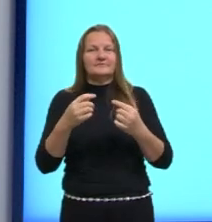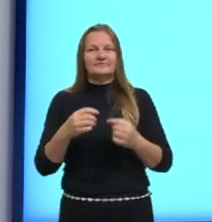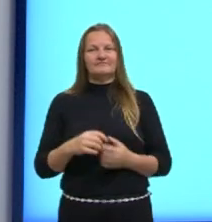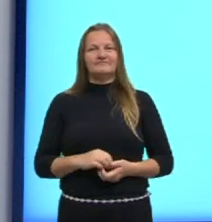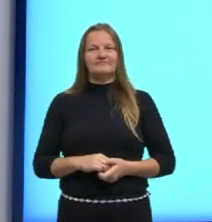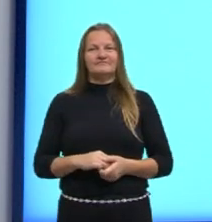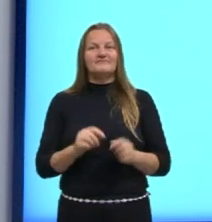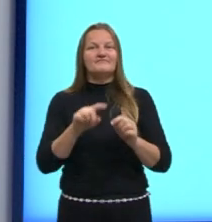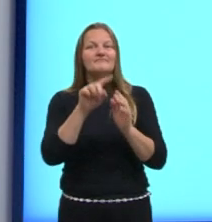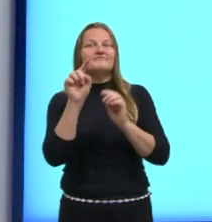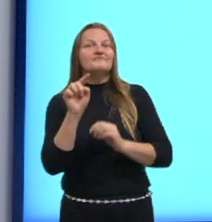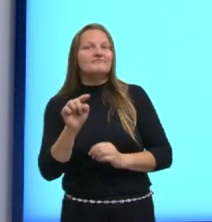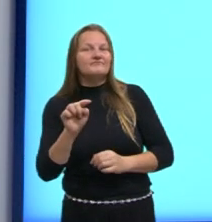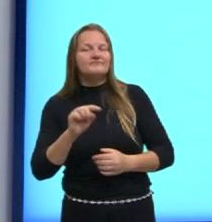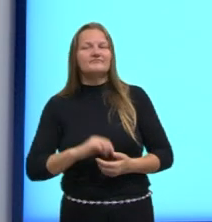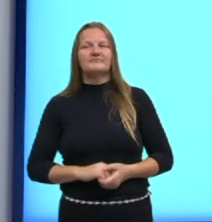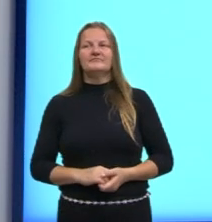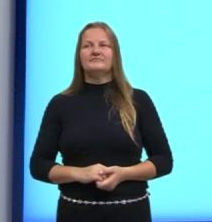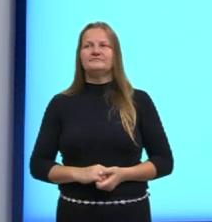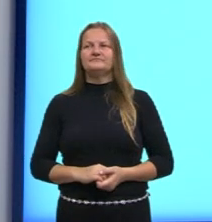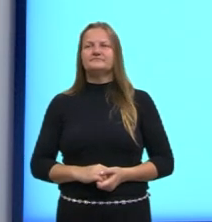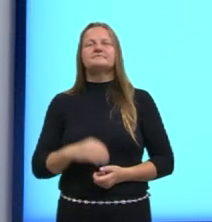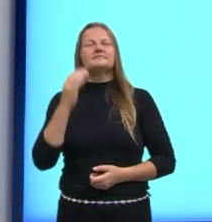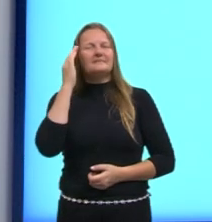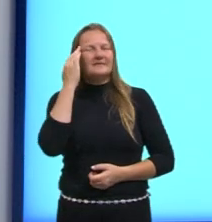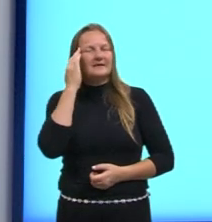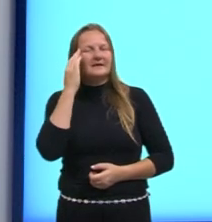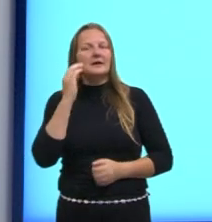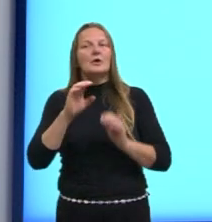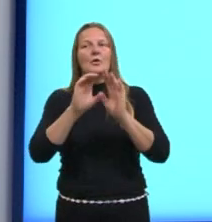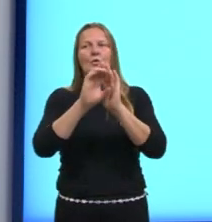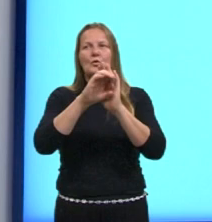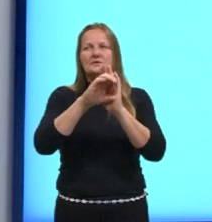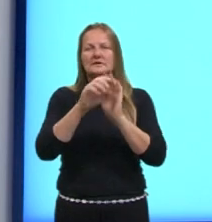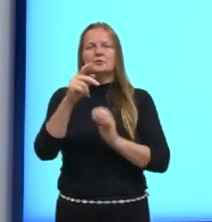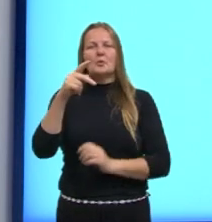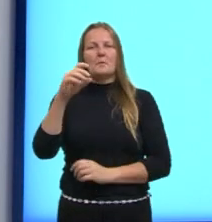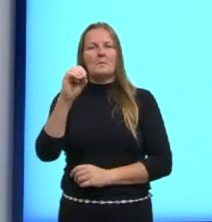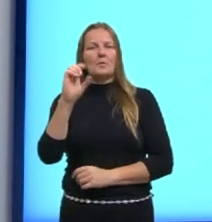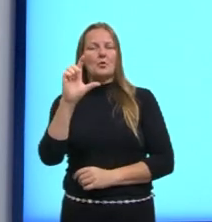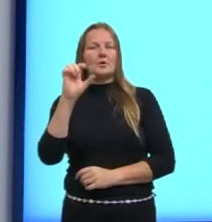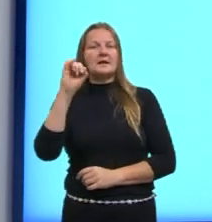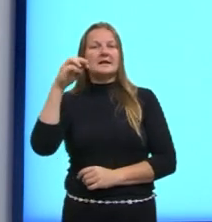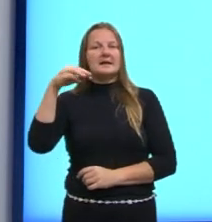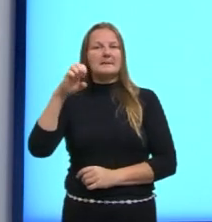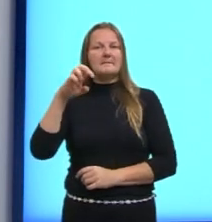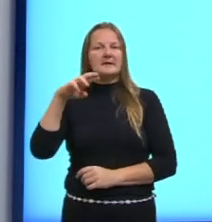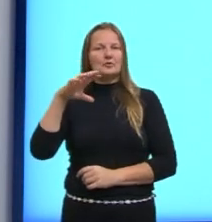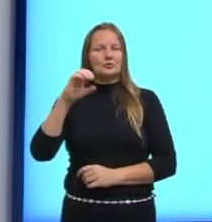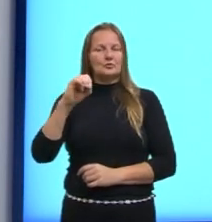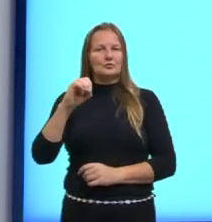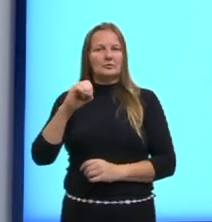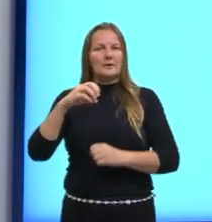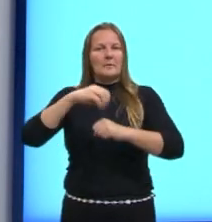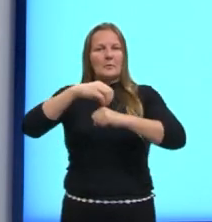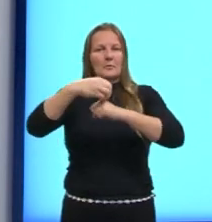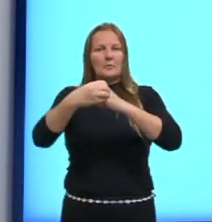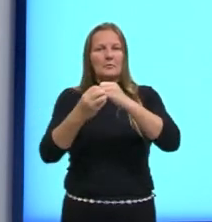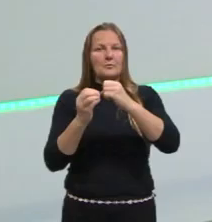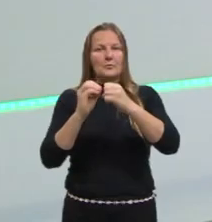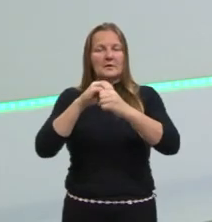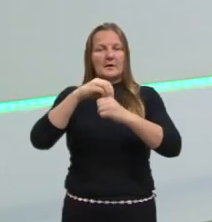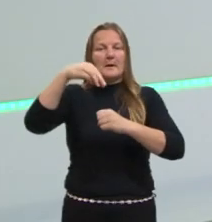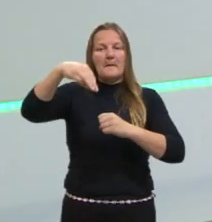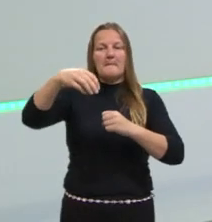inimigos só para entender o conceito de polímero ele é uma macromolécula e nós vimos as